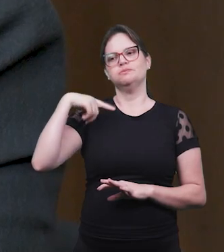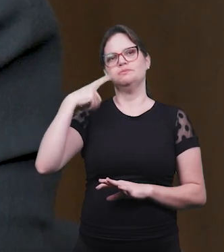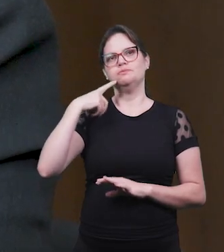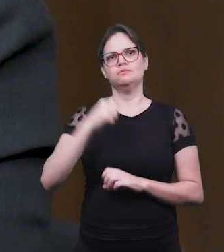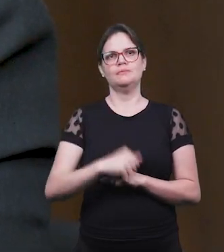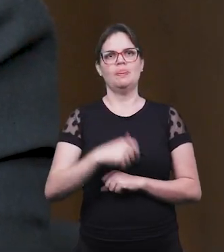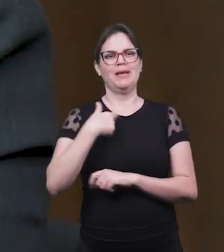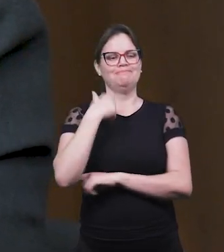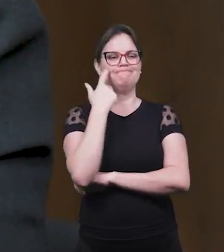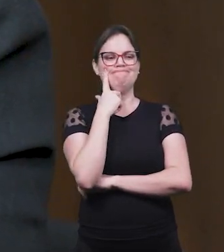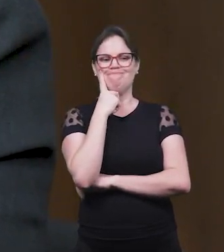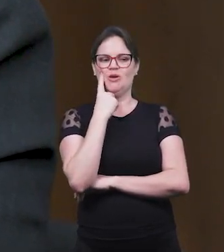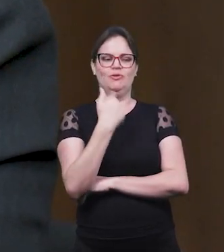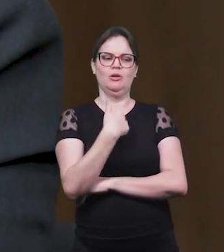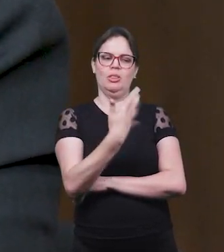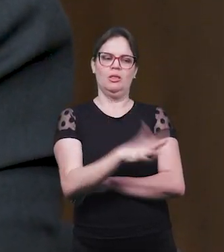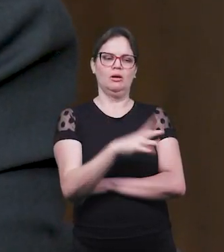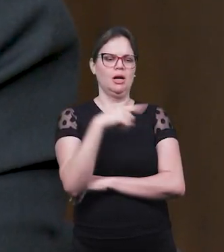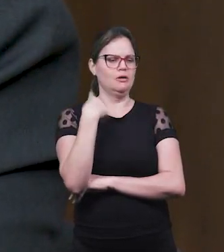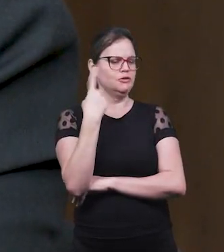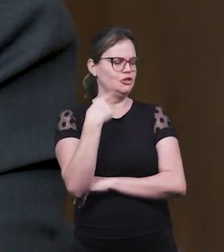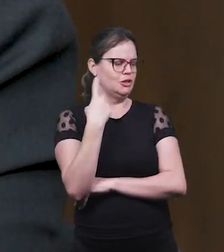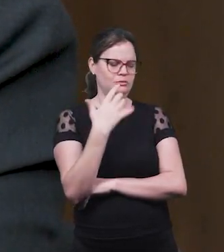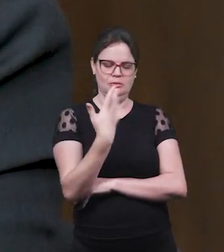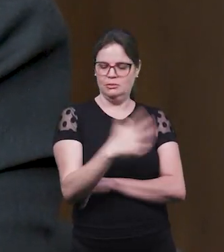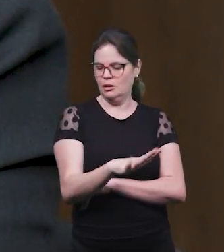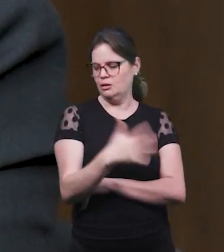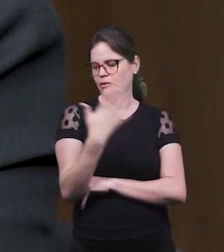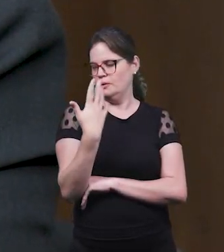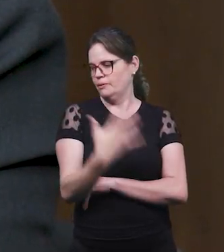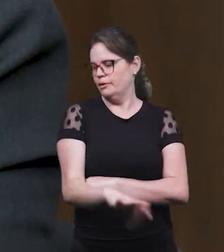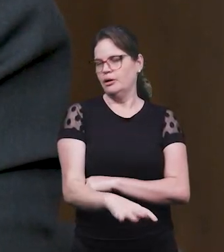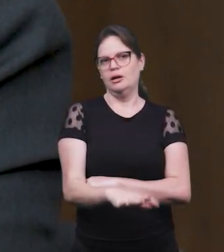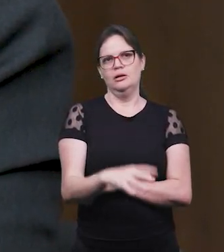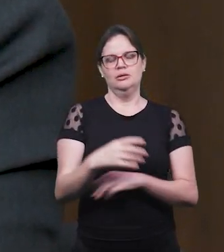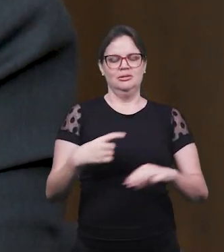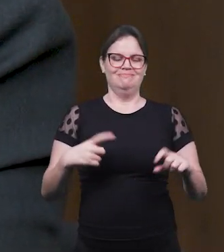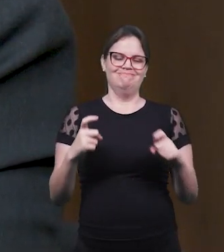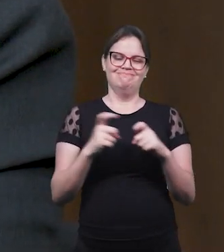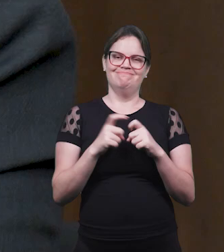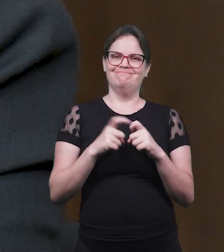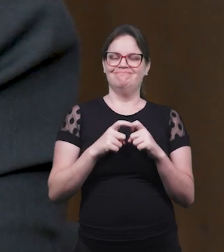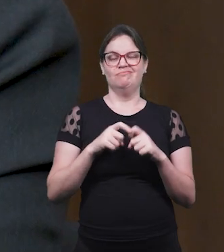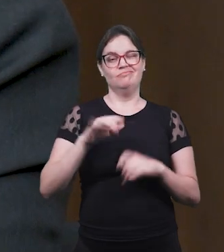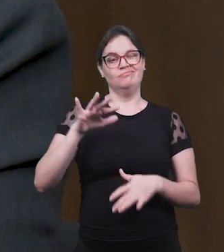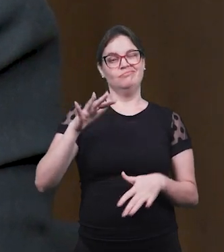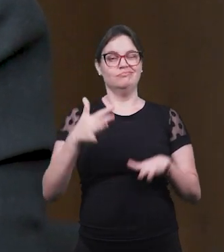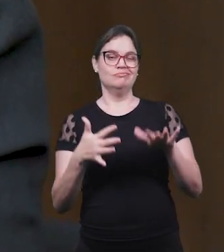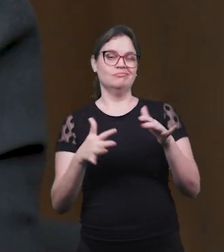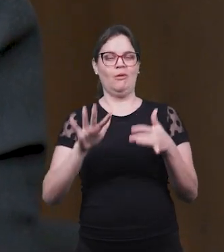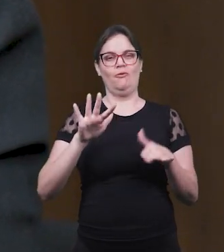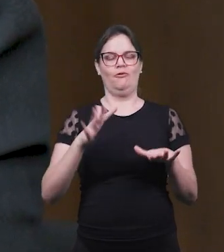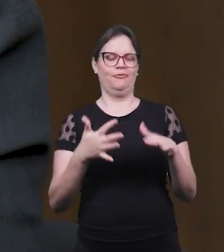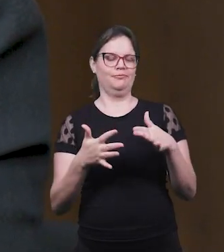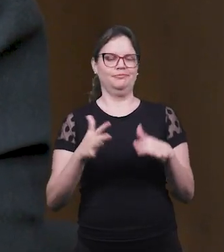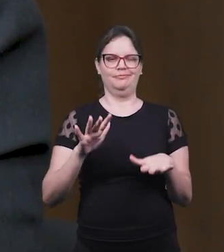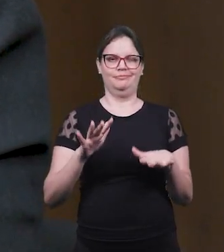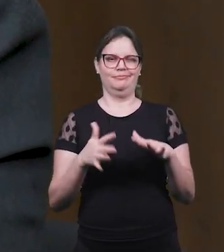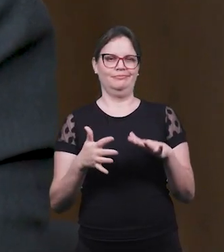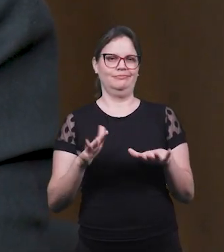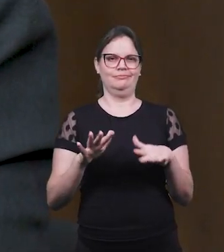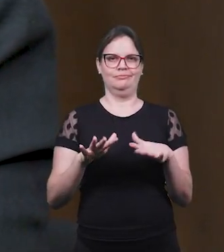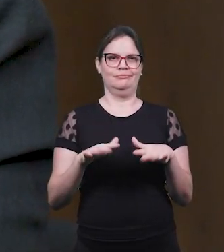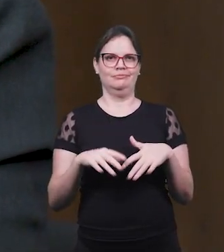falei assim, não é isso que eu quero para mim. Não tenho jeito para direito, não, né? Medicina, talvez, né? Mas